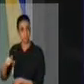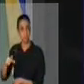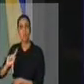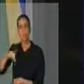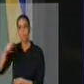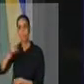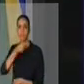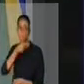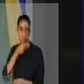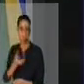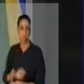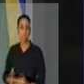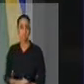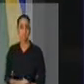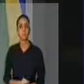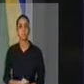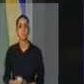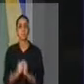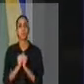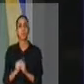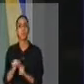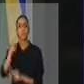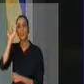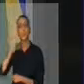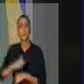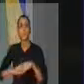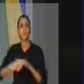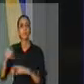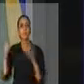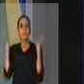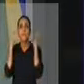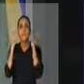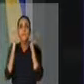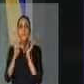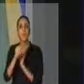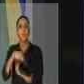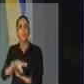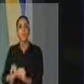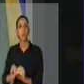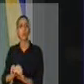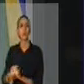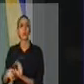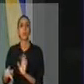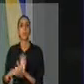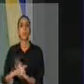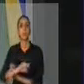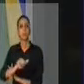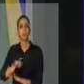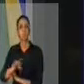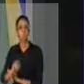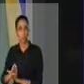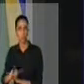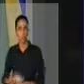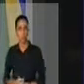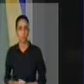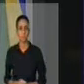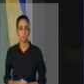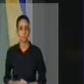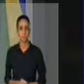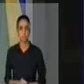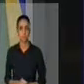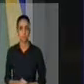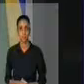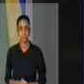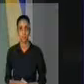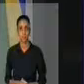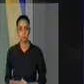pronunciar, juntamente com a fonoaudióloga Luciara Jacob. E também todos aqueles